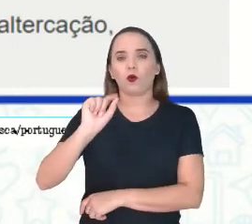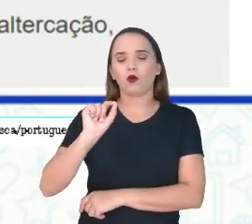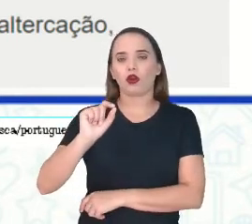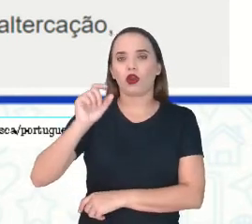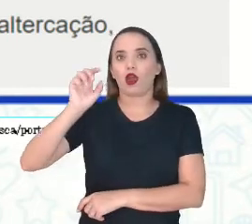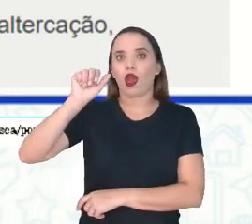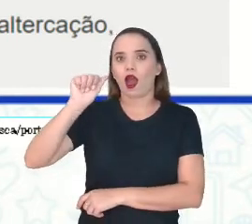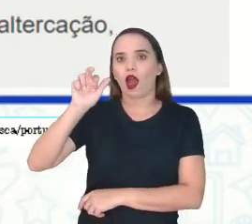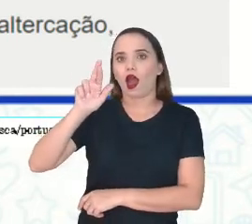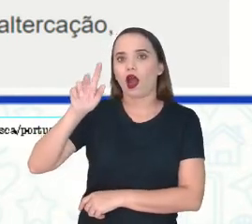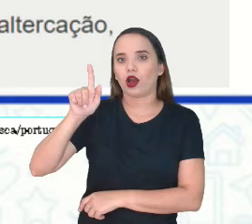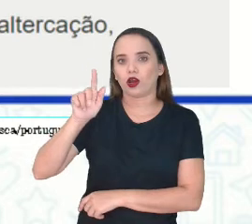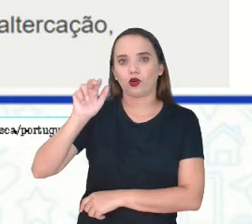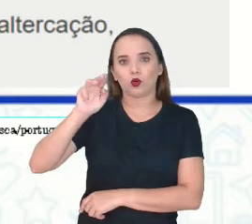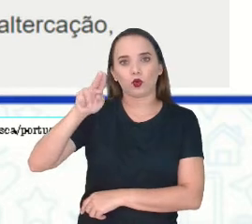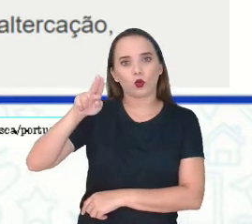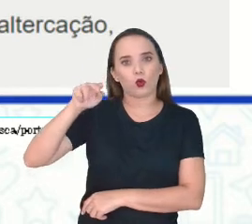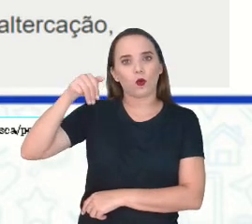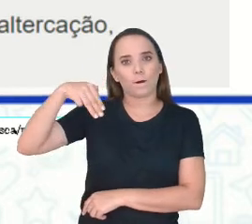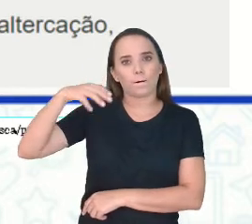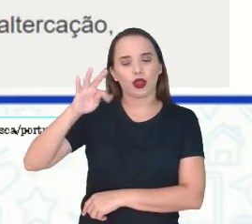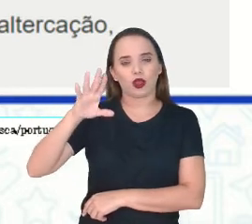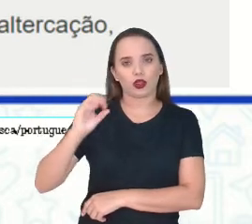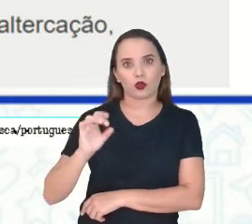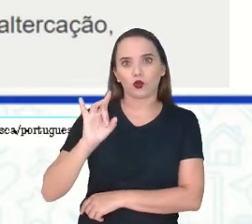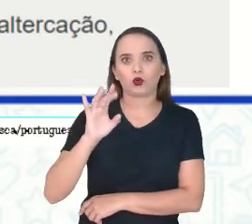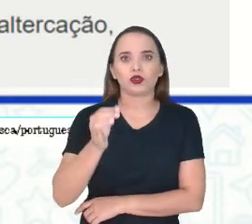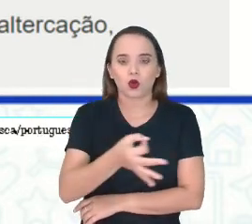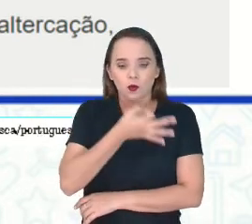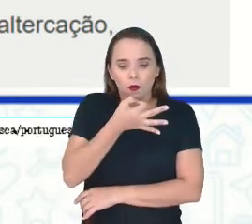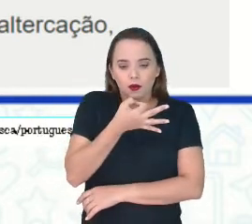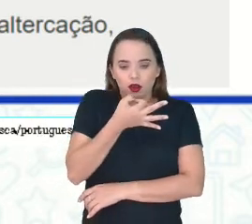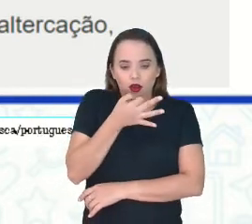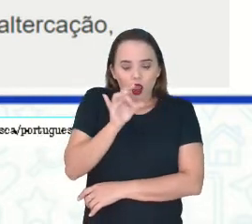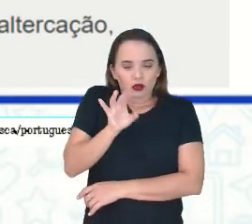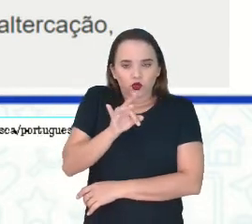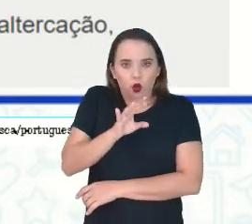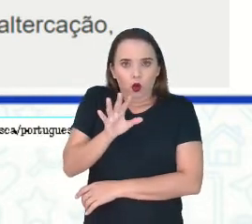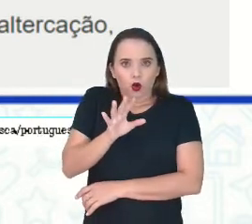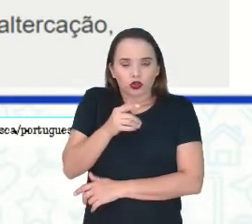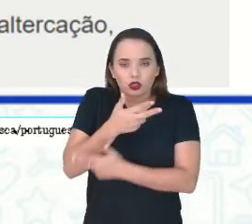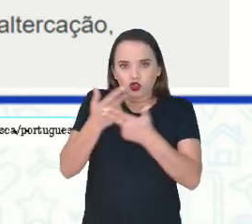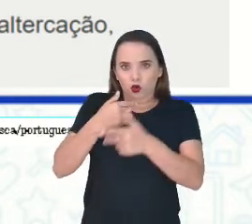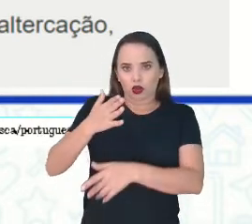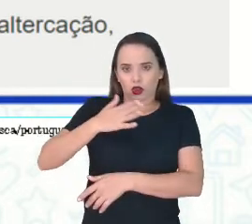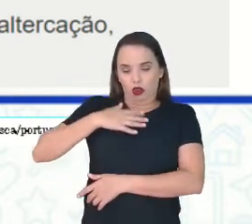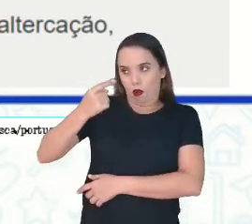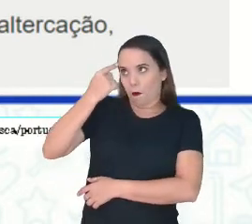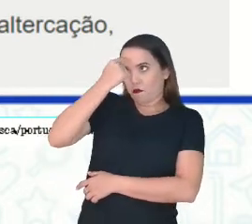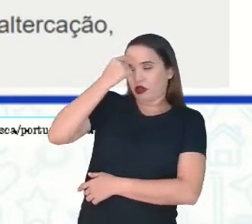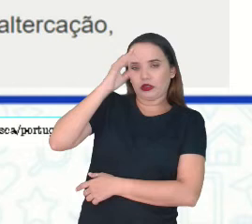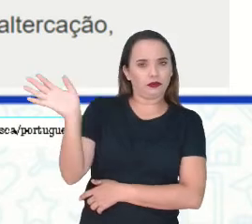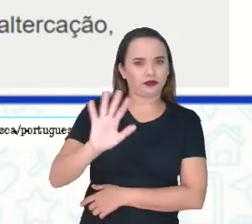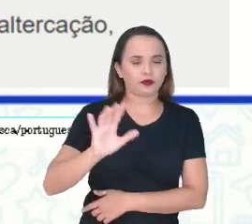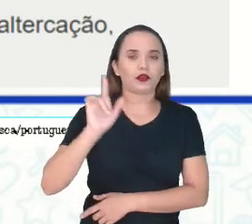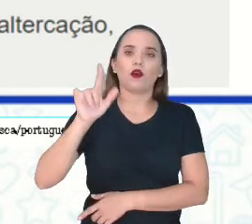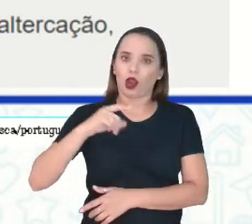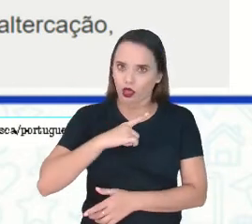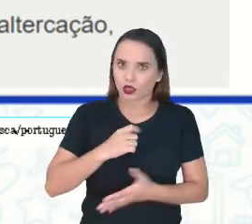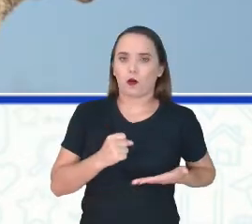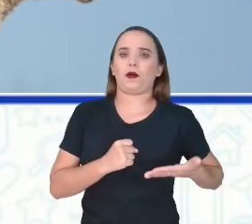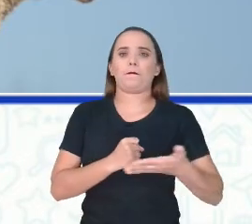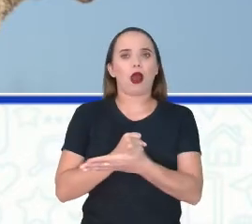não é algo que vem do além, sabe, das vozes da minha cabeça. Não, é algo que tem uma procedência, a gente vai discutir sobre